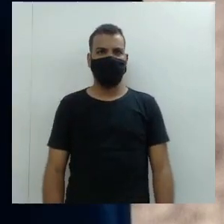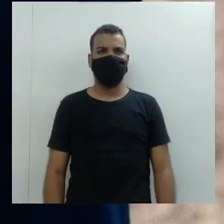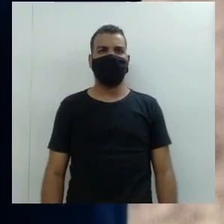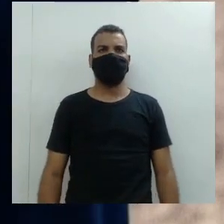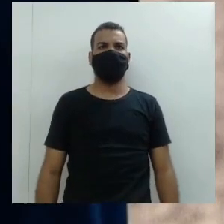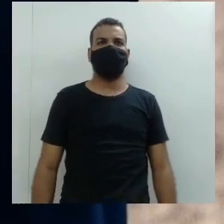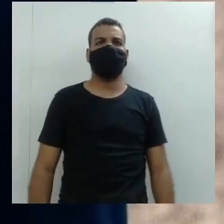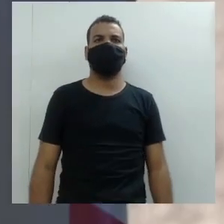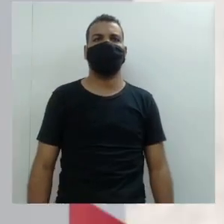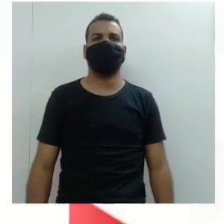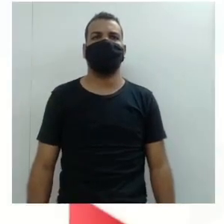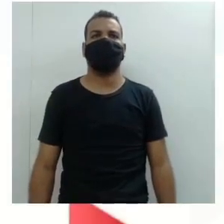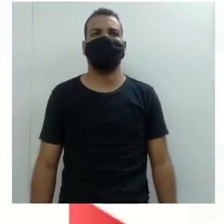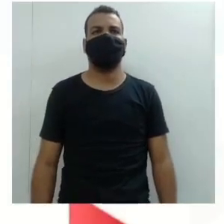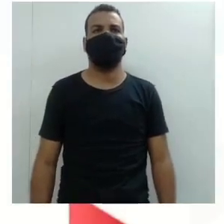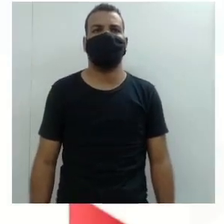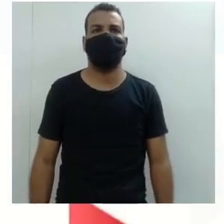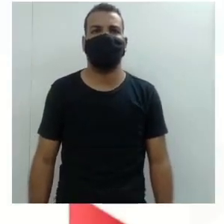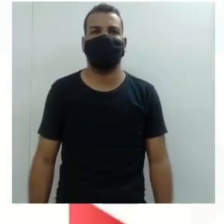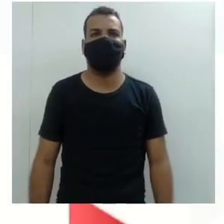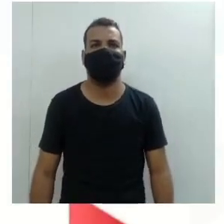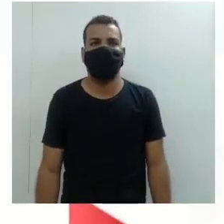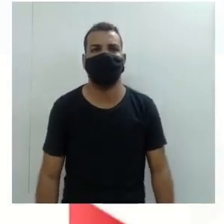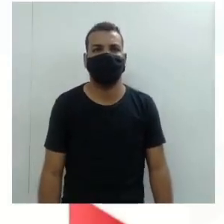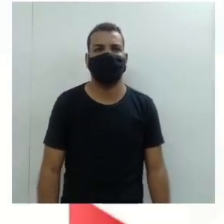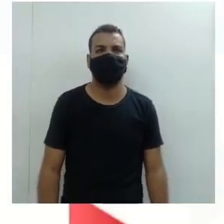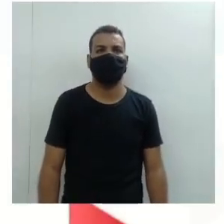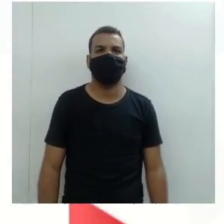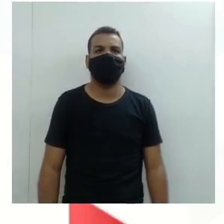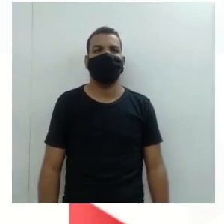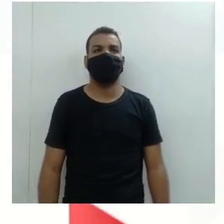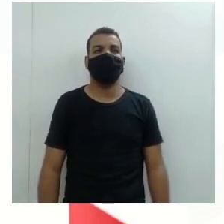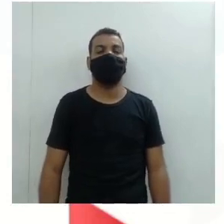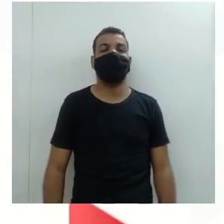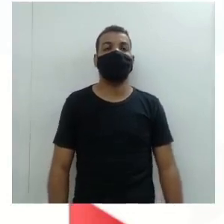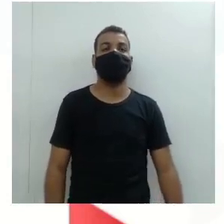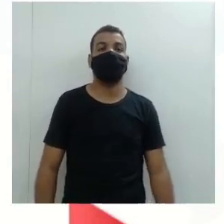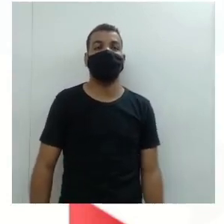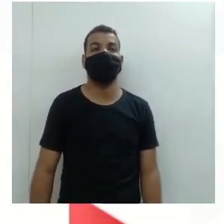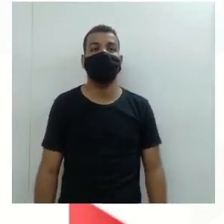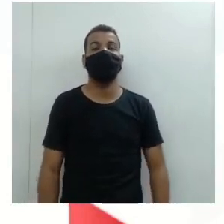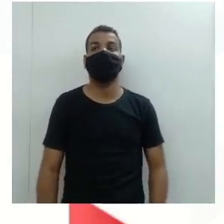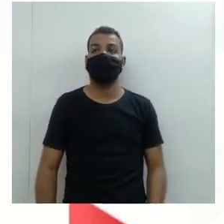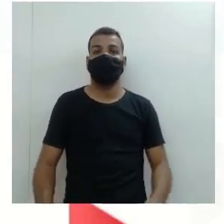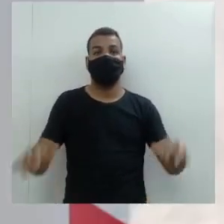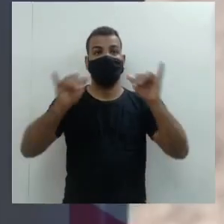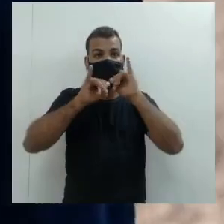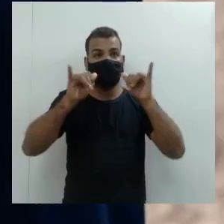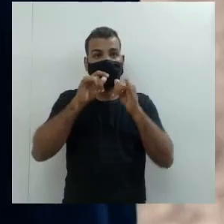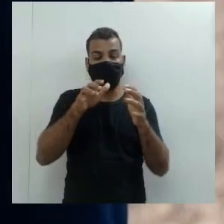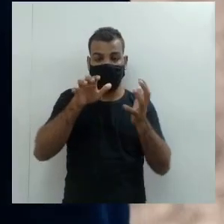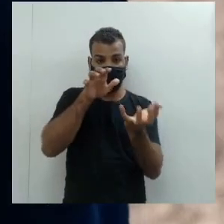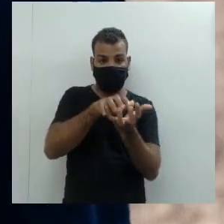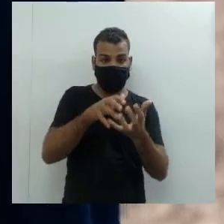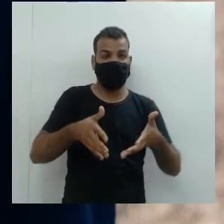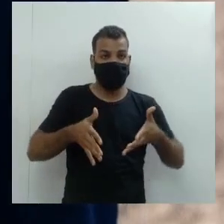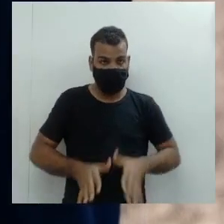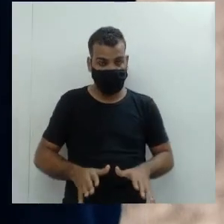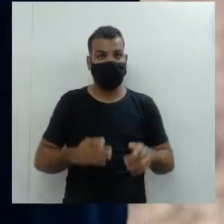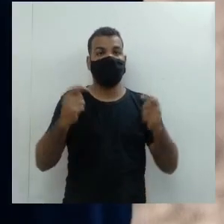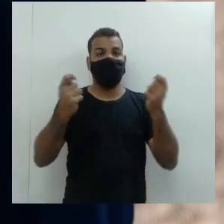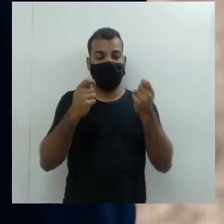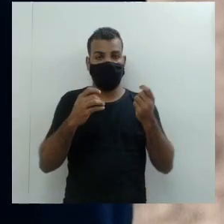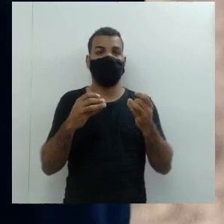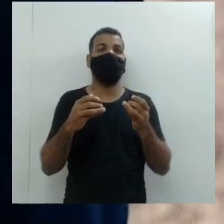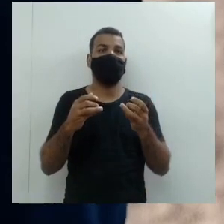aí, colégio salesiano. Né? Exatamente, um dos espaços de formação do Álvaro Lins. Né? O Álvaro Lins nasceu em Caruaru, fez